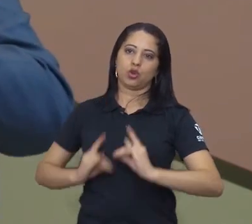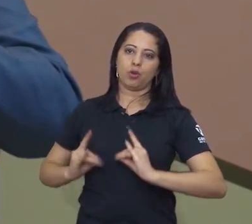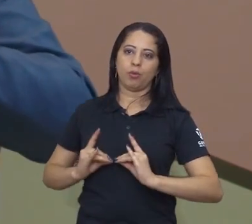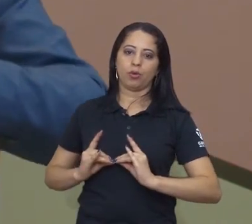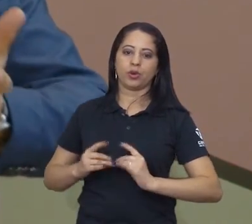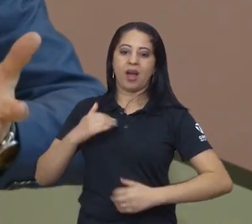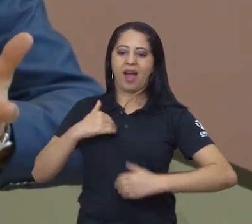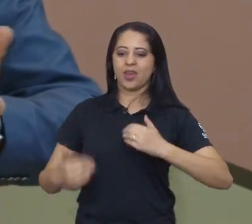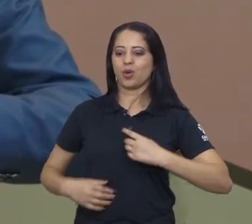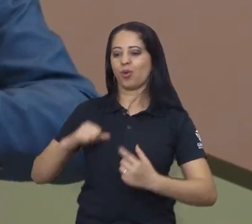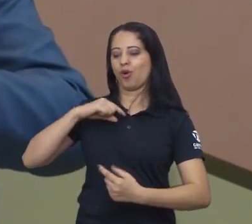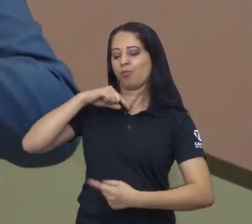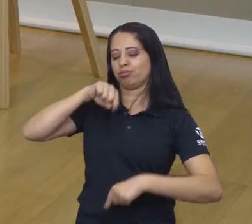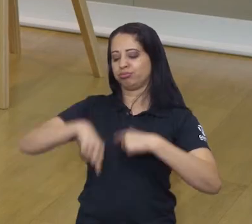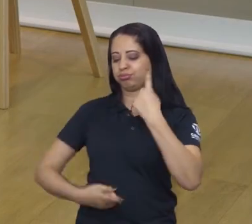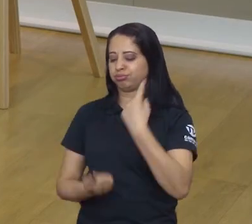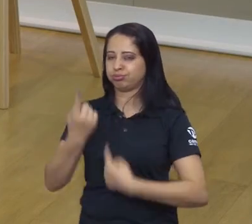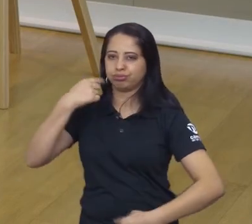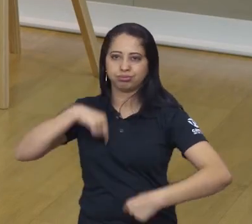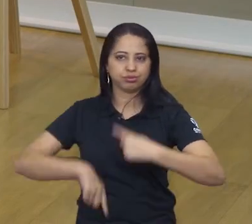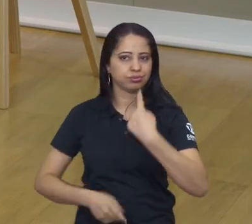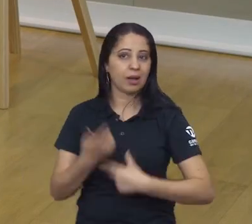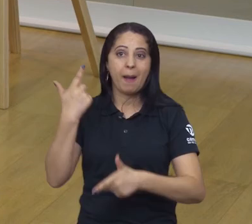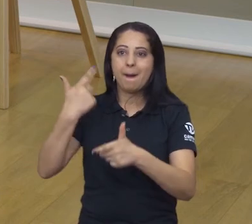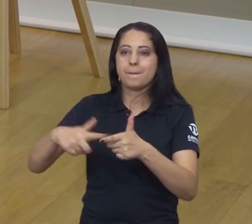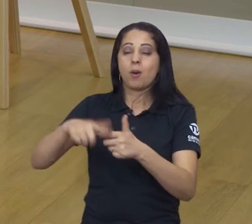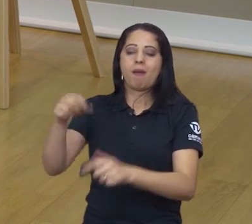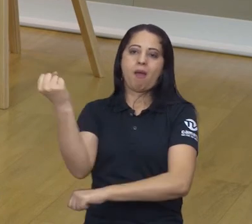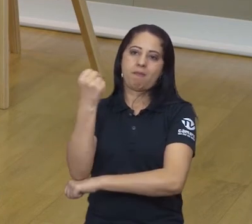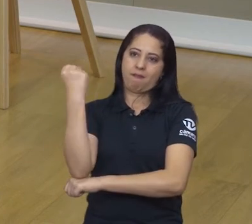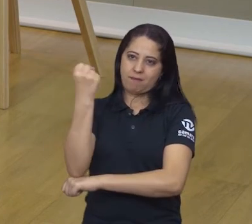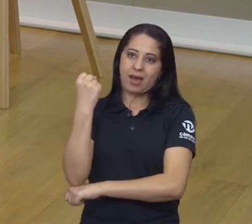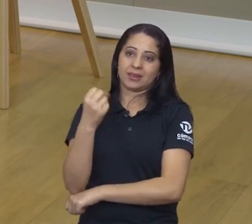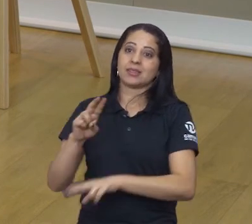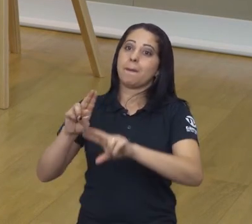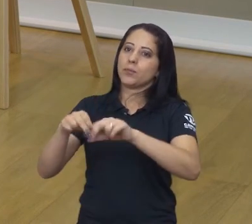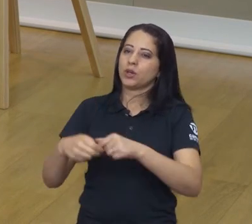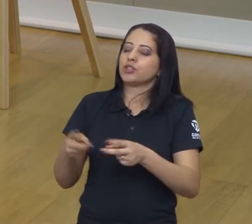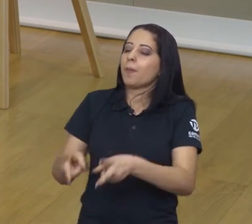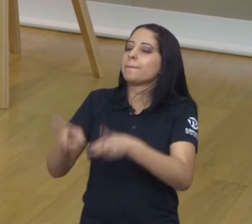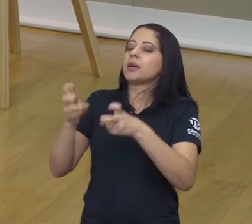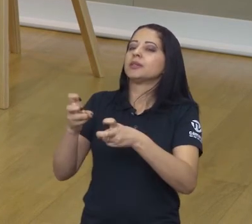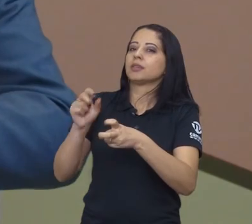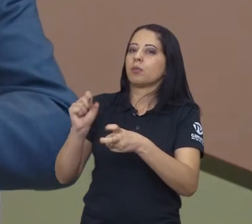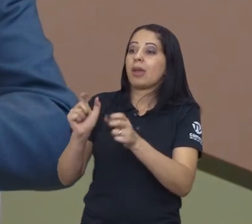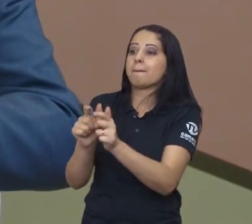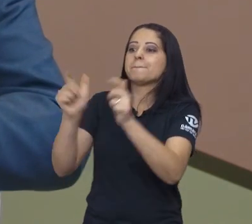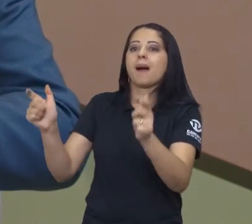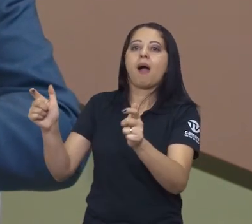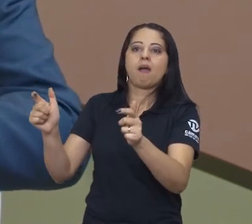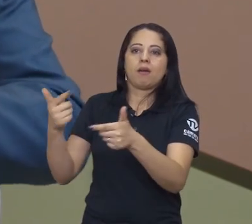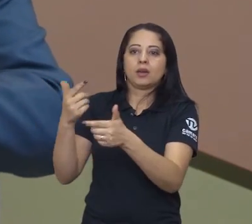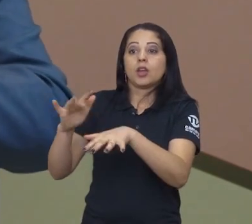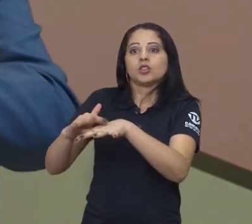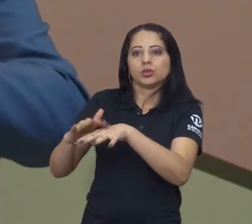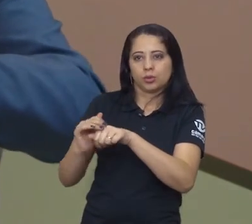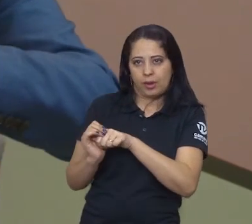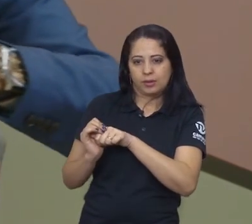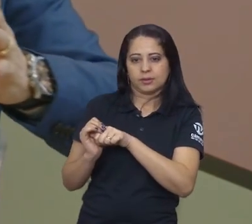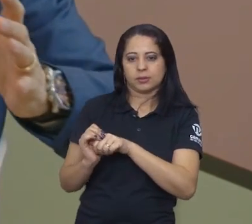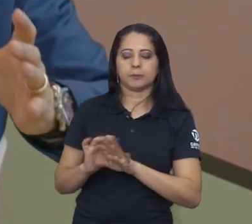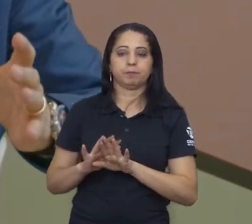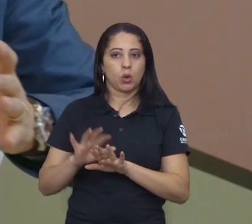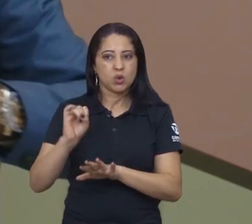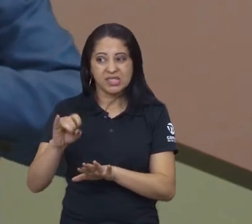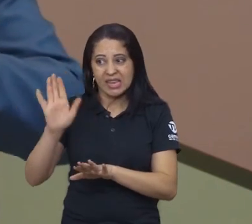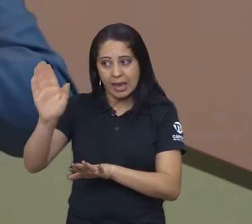aí tudo aparece os problemas maiores aparecem por isso que a gente vê muito problema nessa e aonde que as pessoas procuram se você já